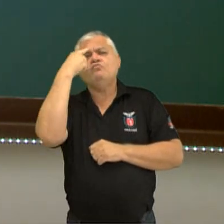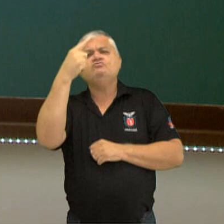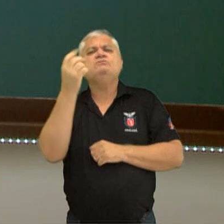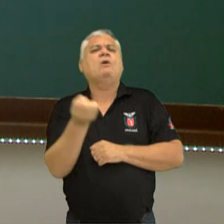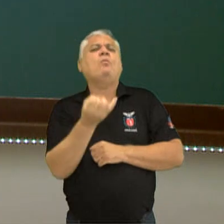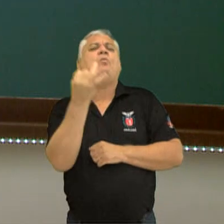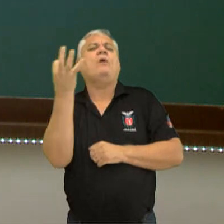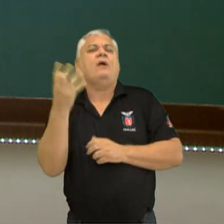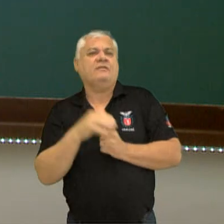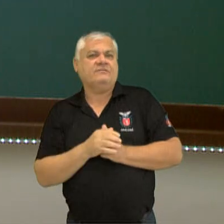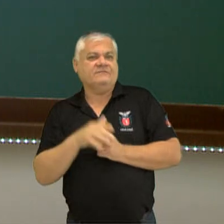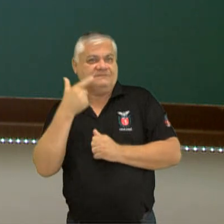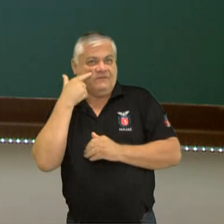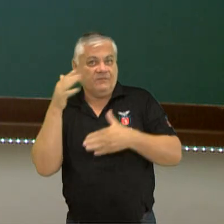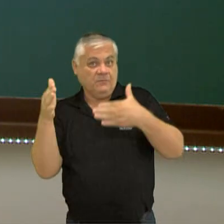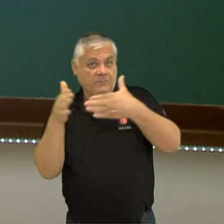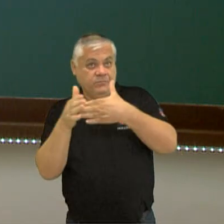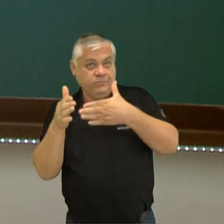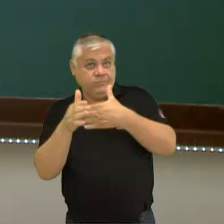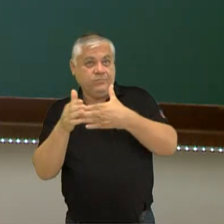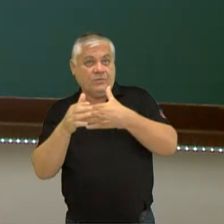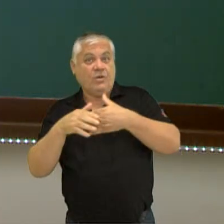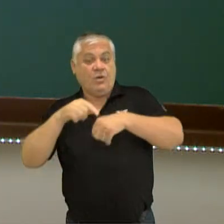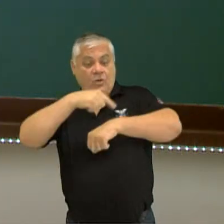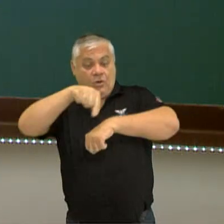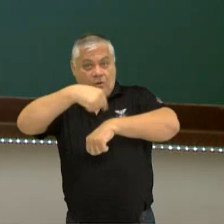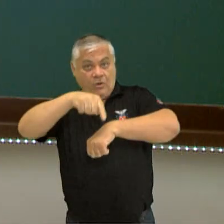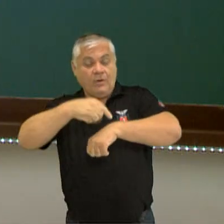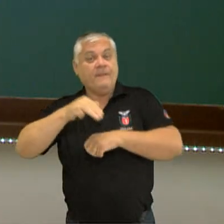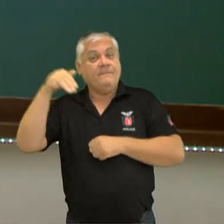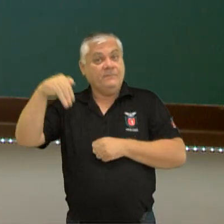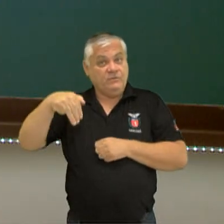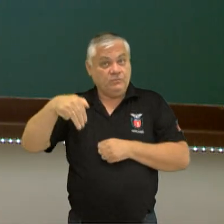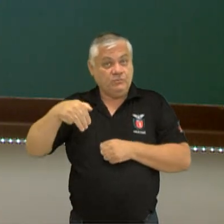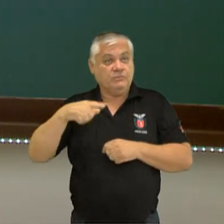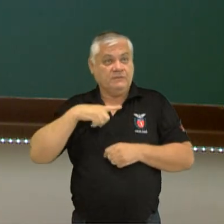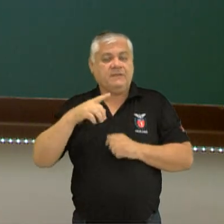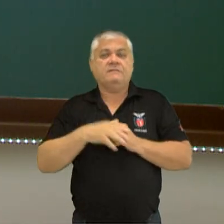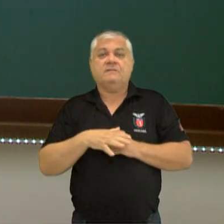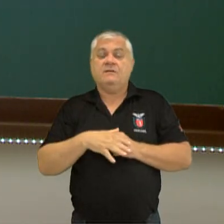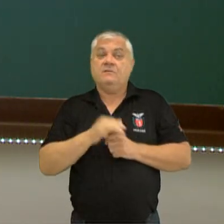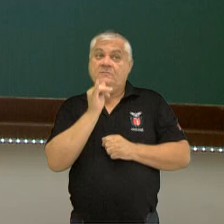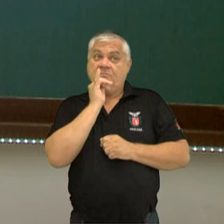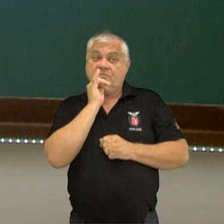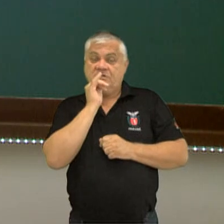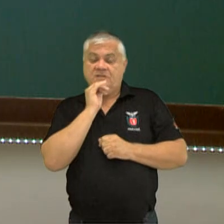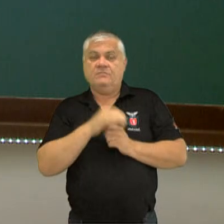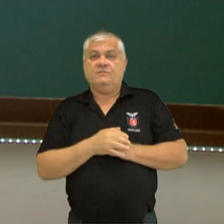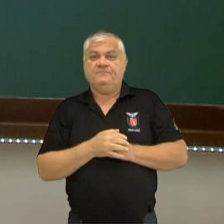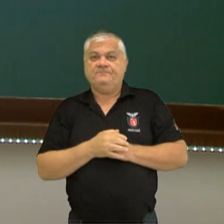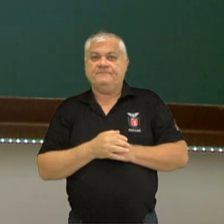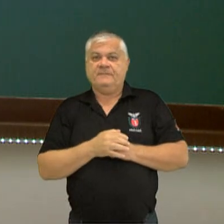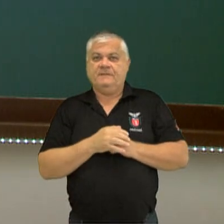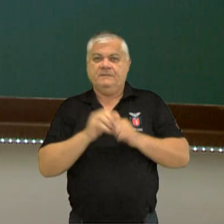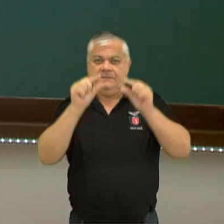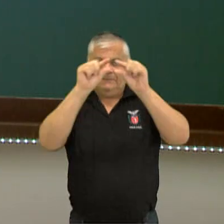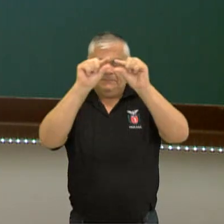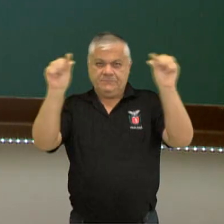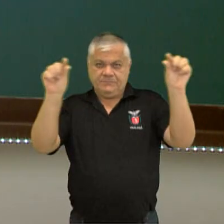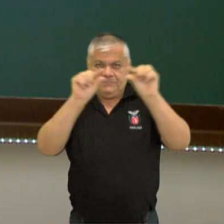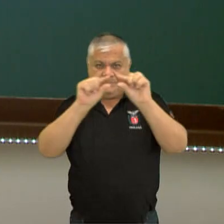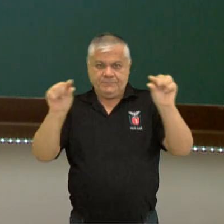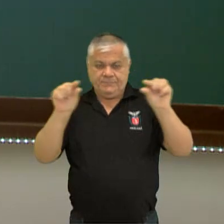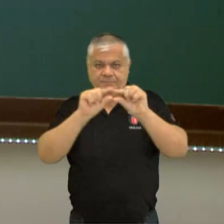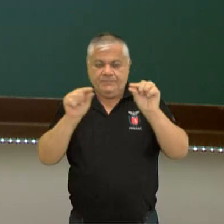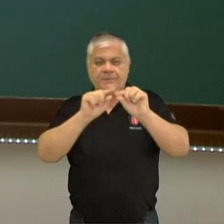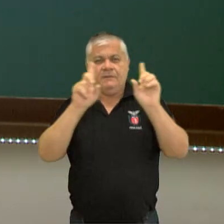na penúltima coluna eu tenho horas e minutos. Então aqui eu calculei essas duas primeiras linhas, todas elas são